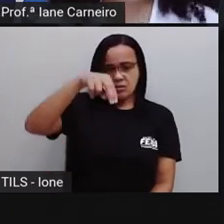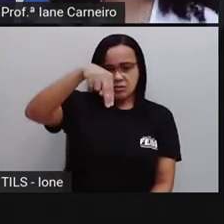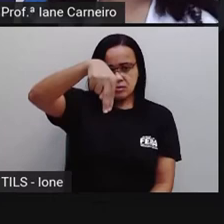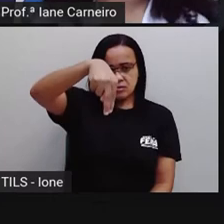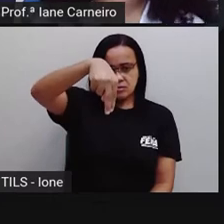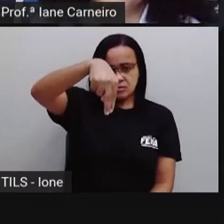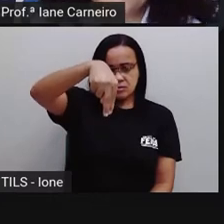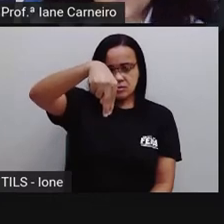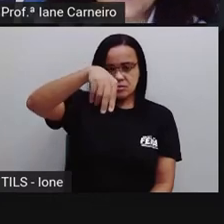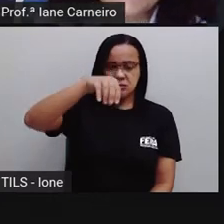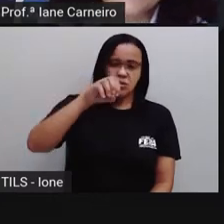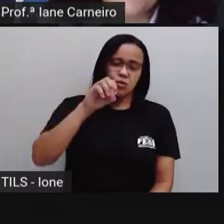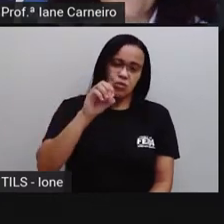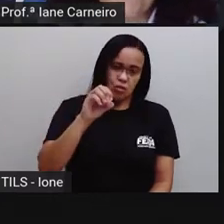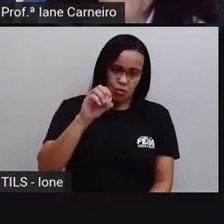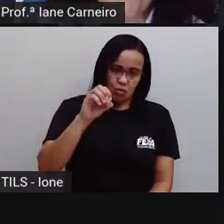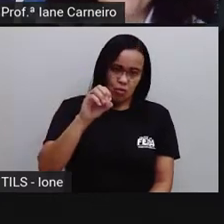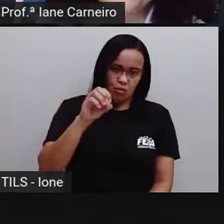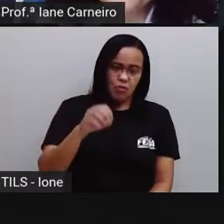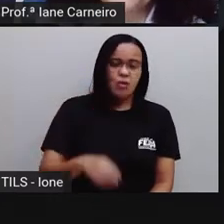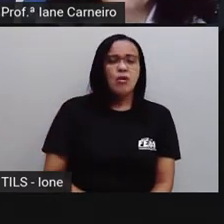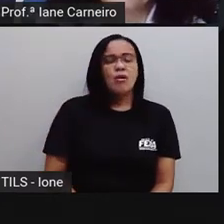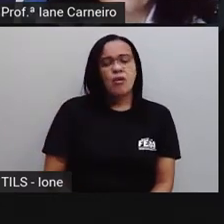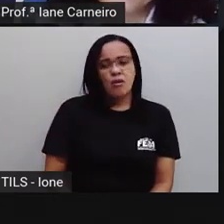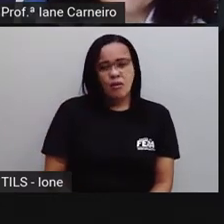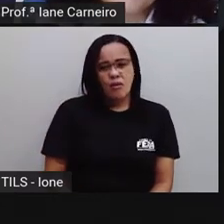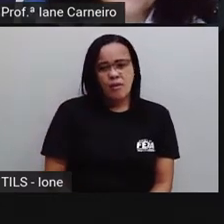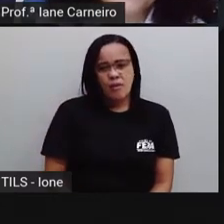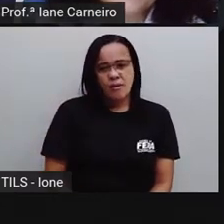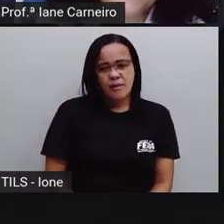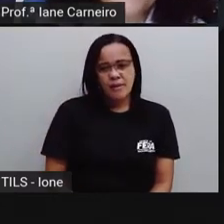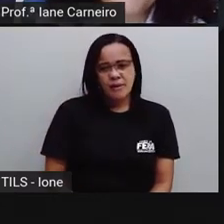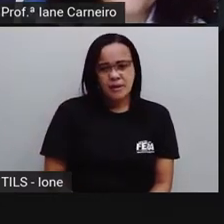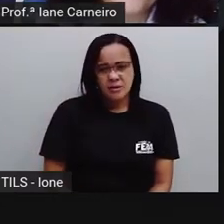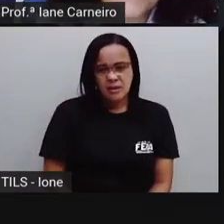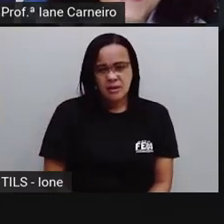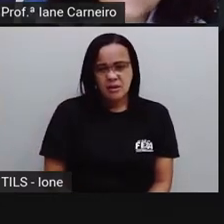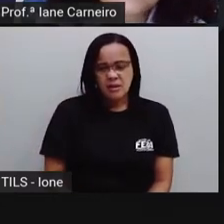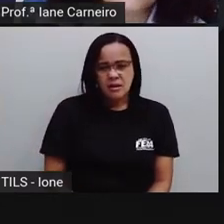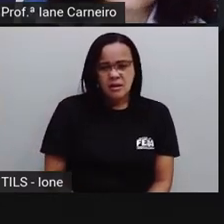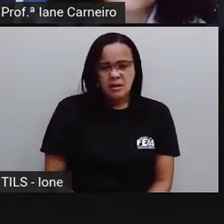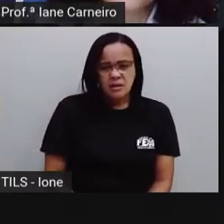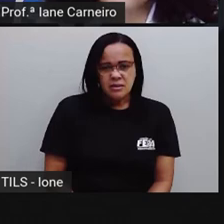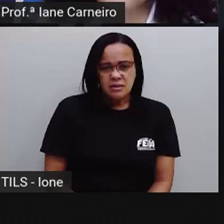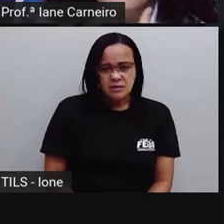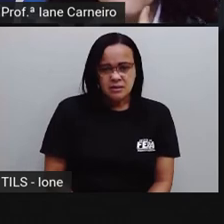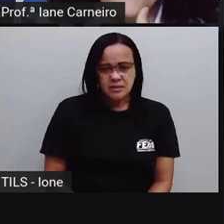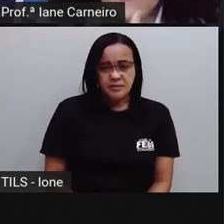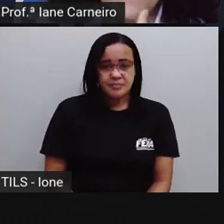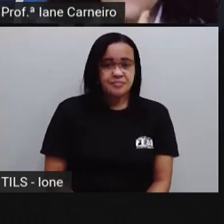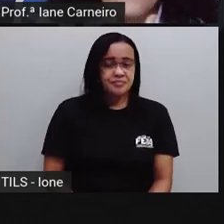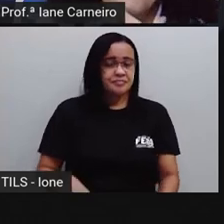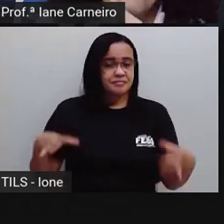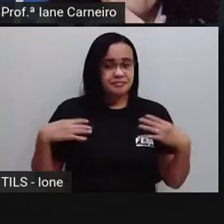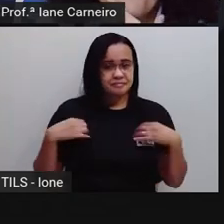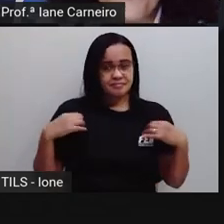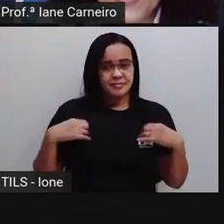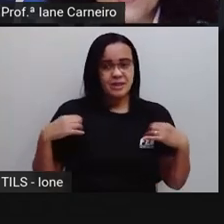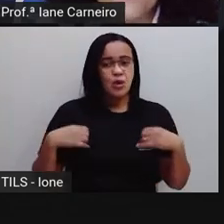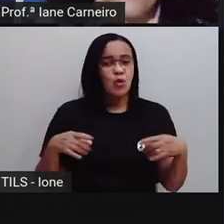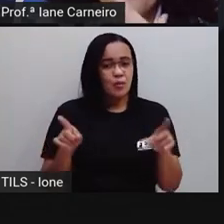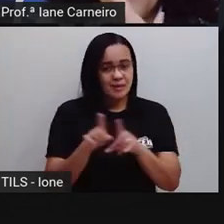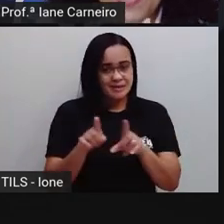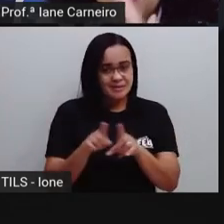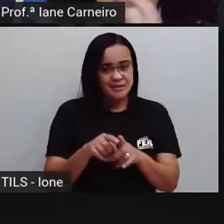Lino violino joia Vamos vai chover mexido ao som do Zé